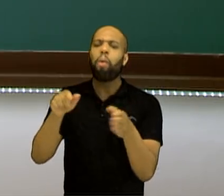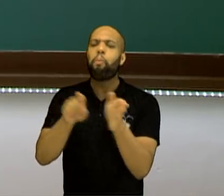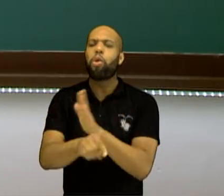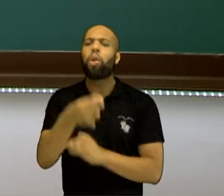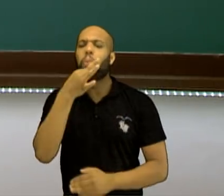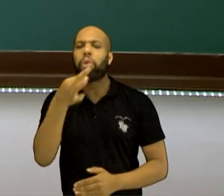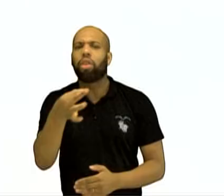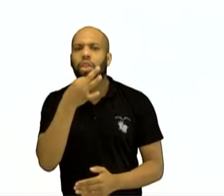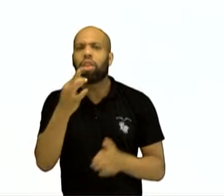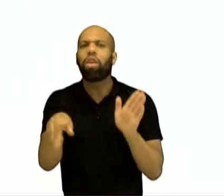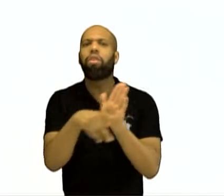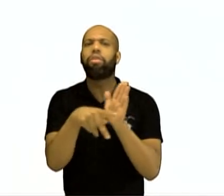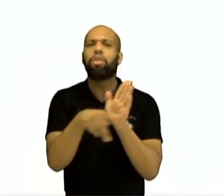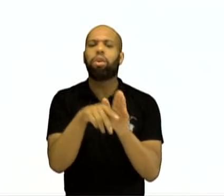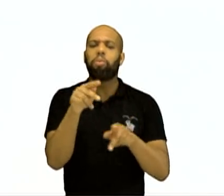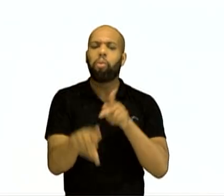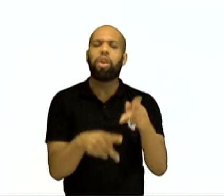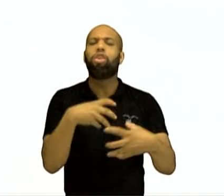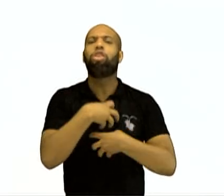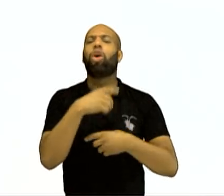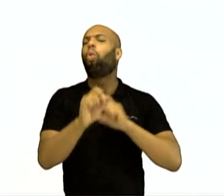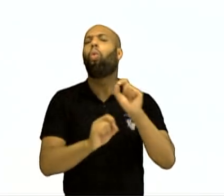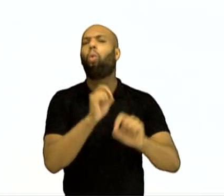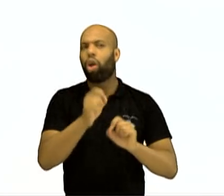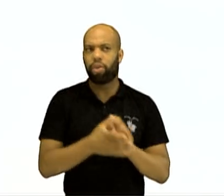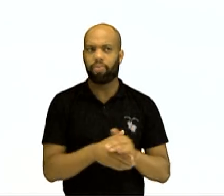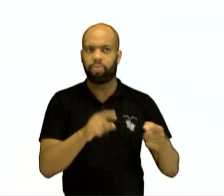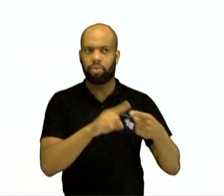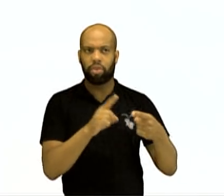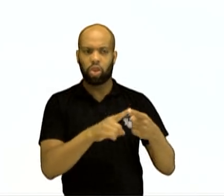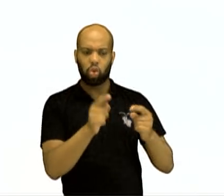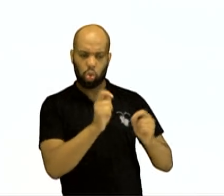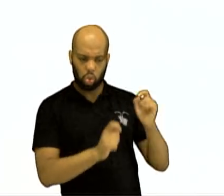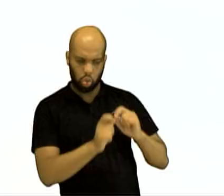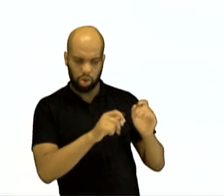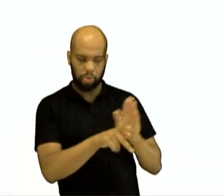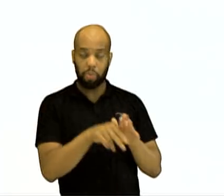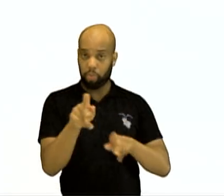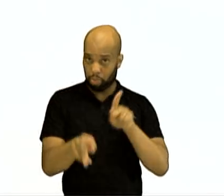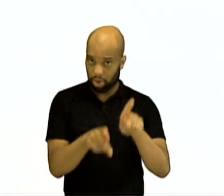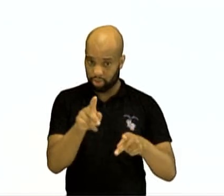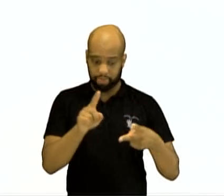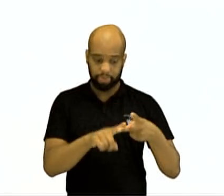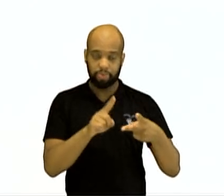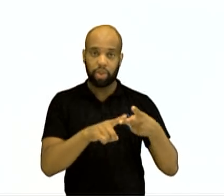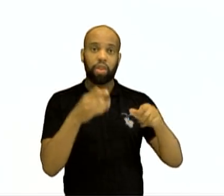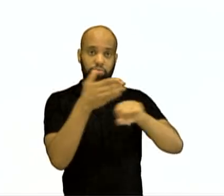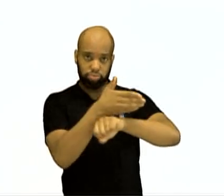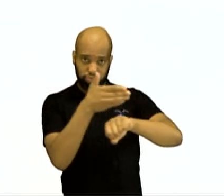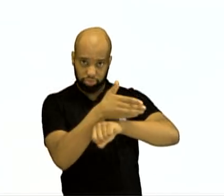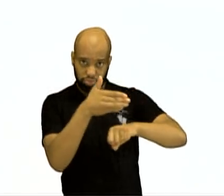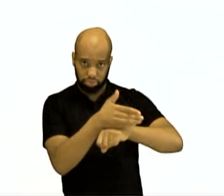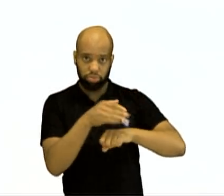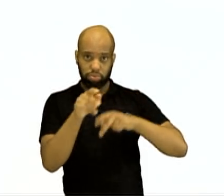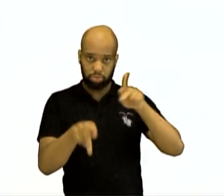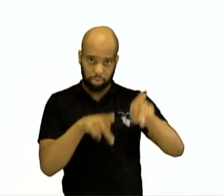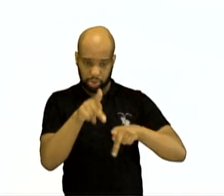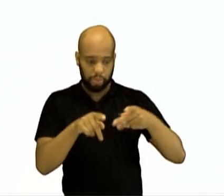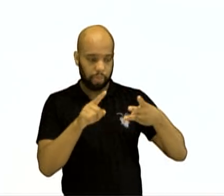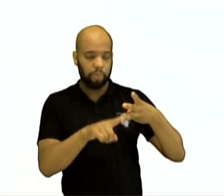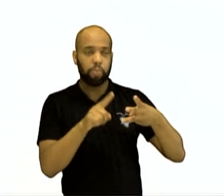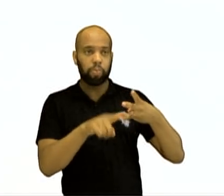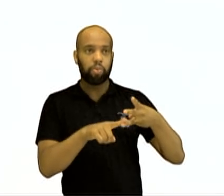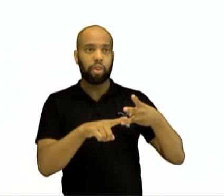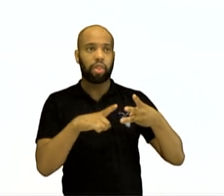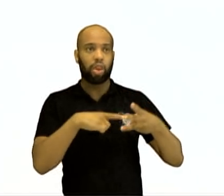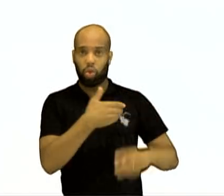audiências públicas são formas, letra A, de controle da nação, letra B, de participação popular, letra C,